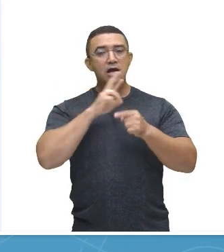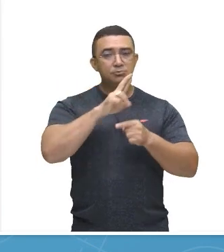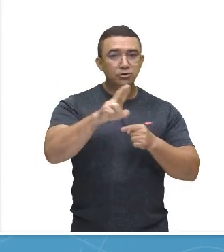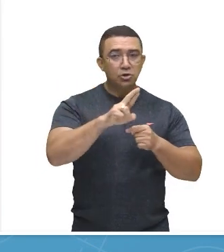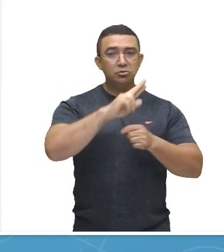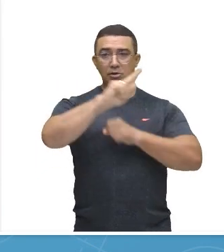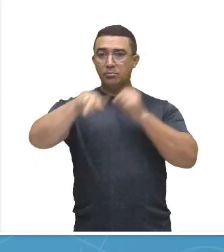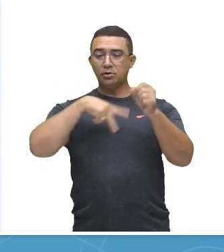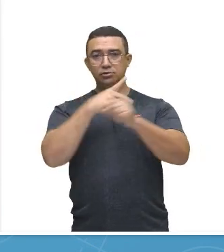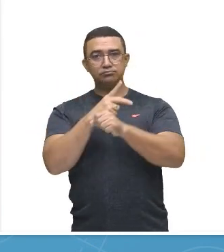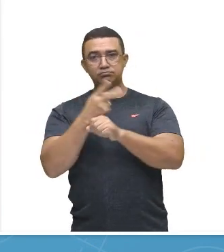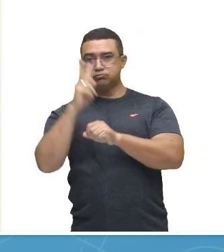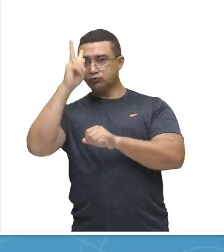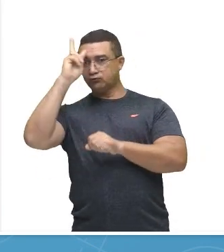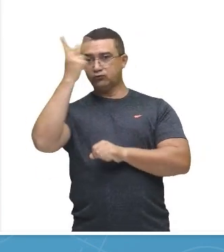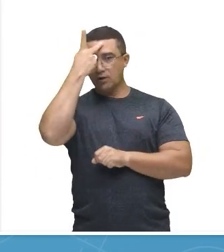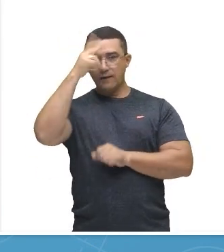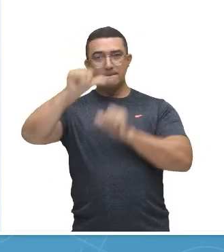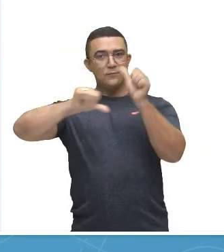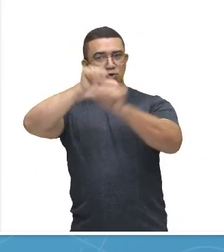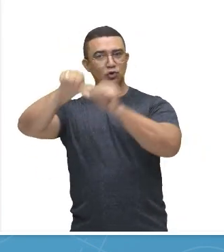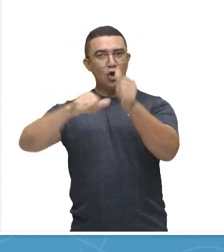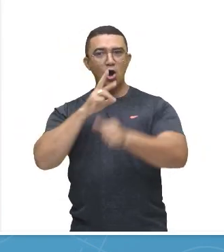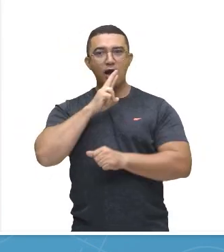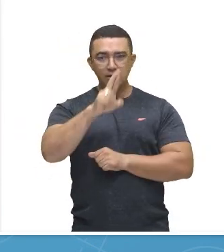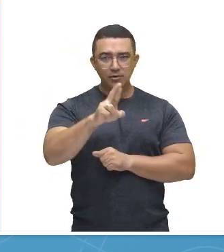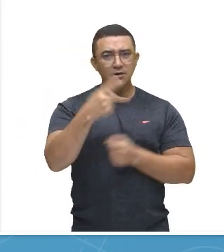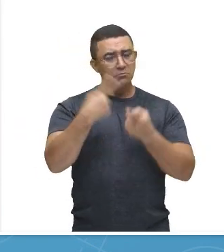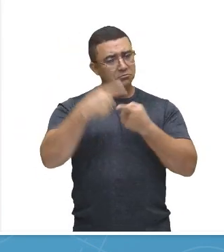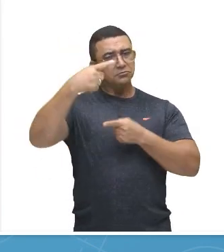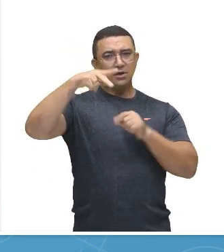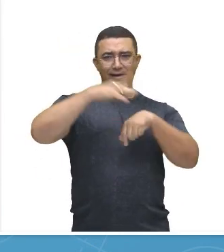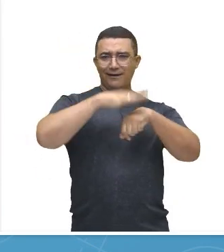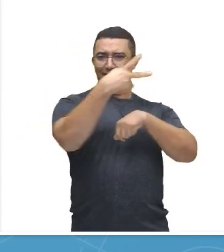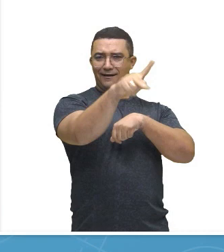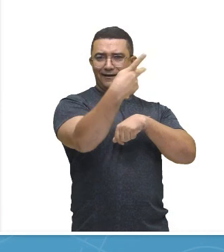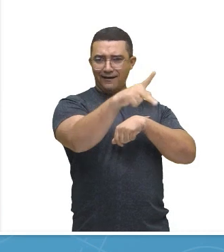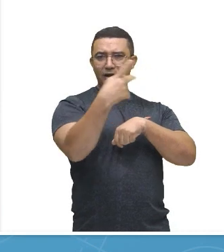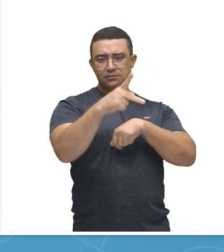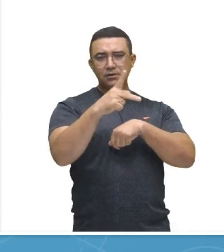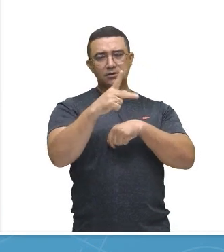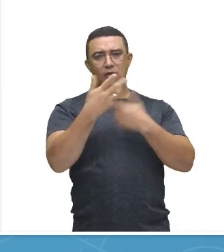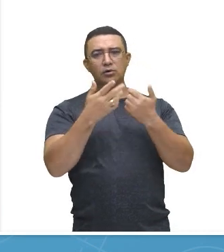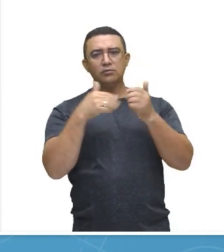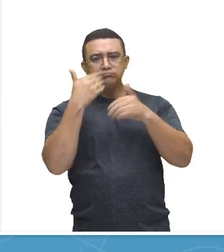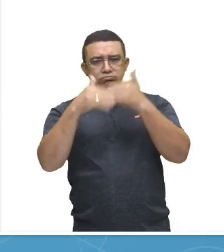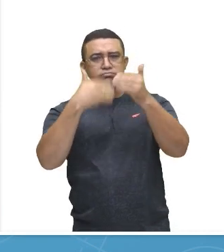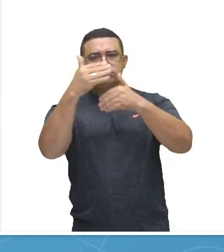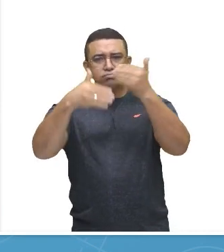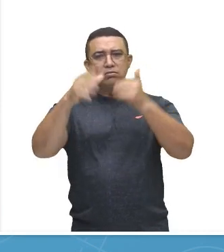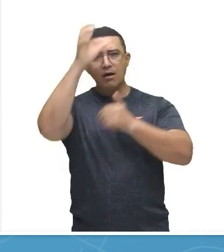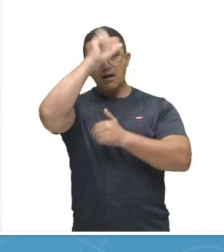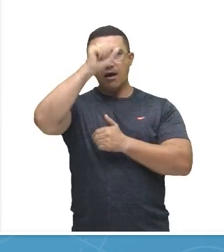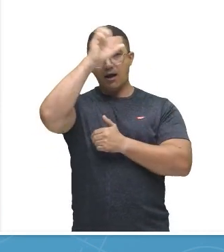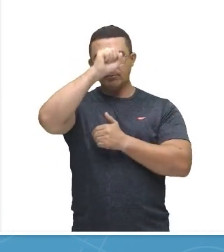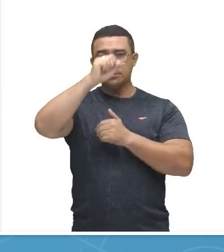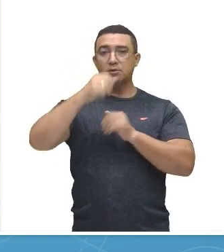porque ela está aperfeiçoando os conhecimentos, não é isso? Então, identifique a alternativa que apresenta a frase